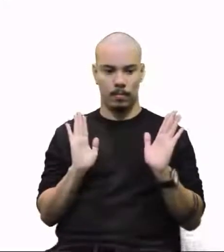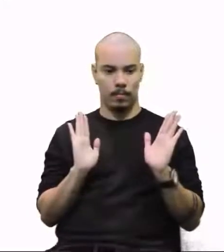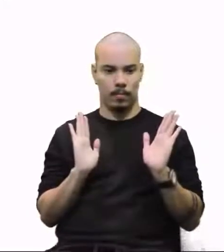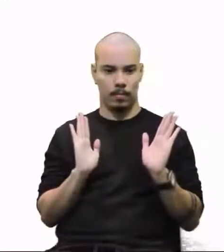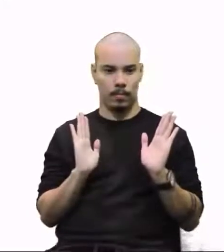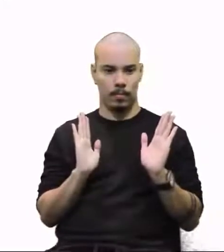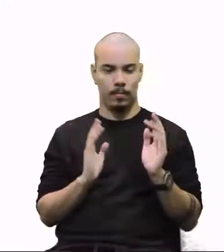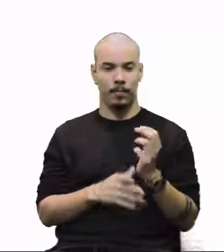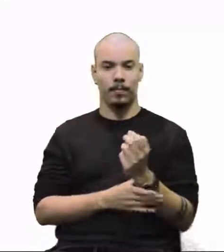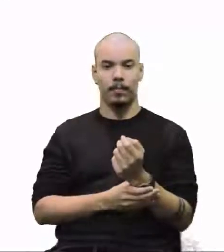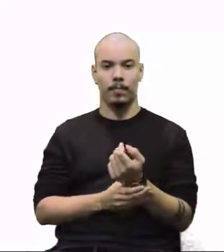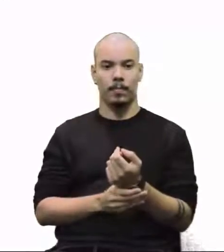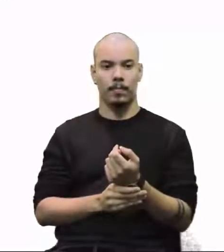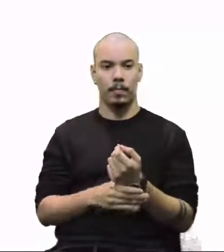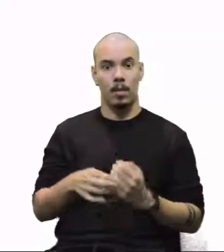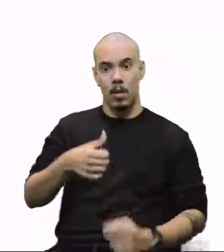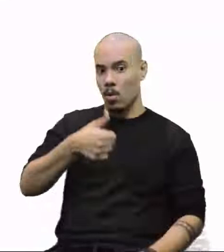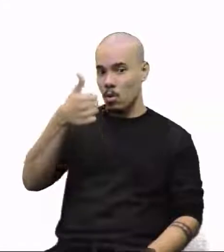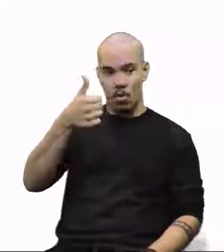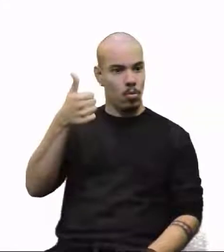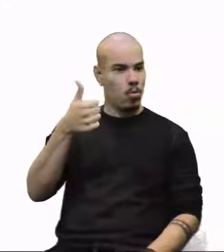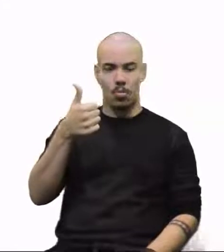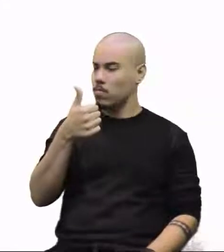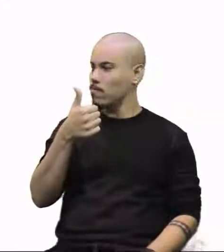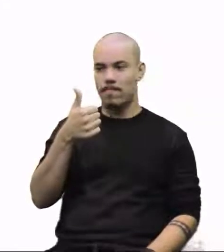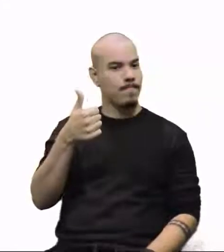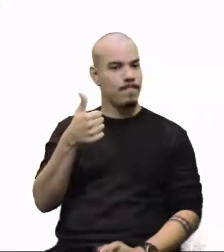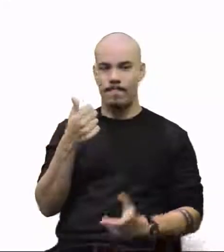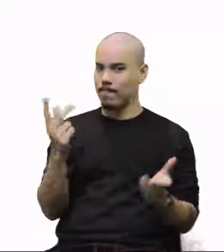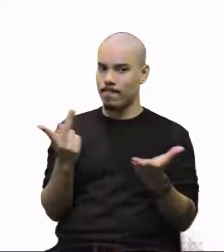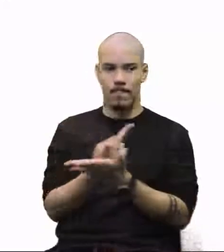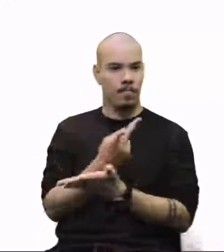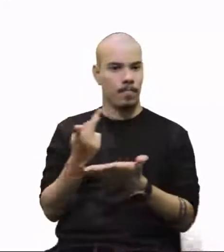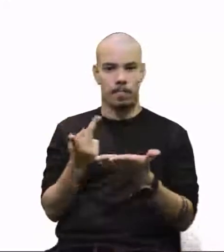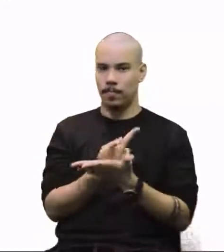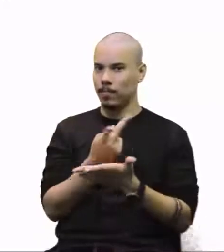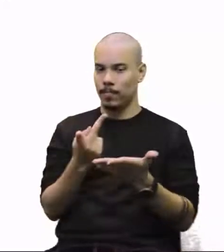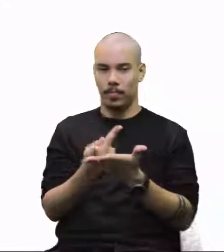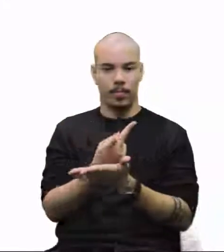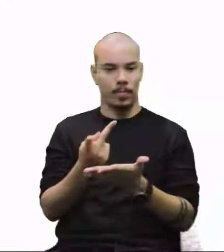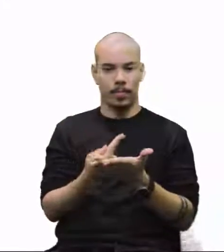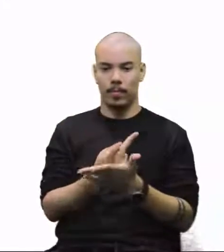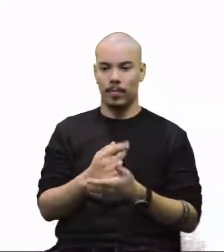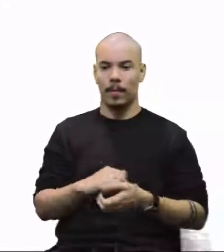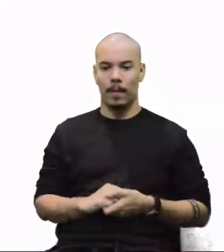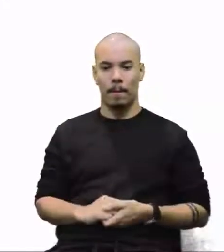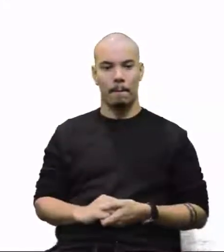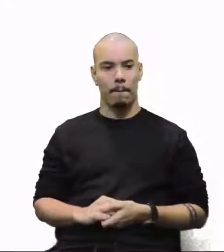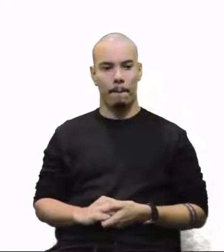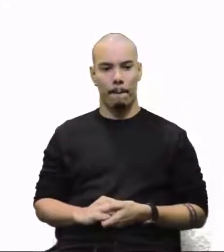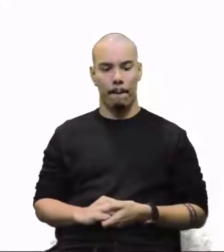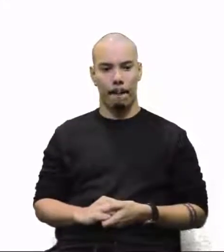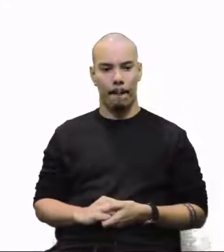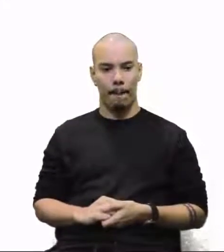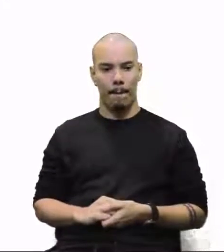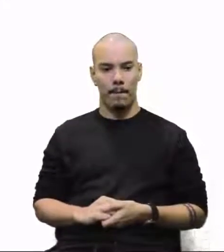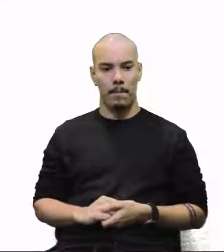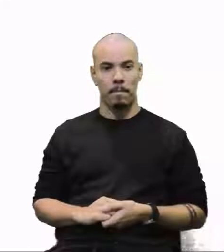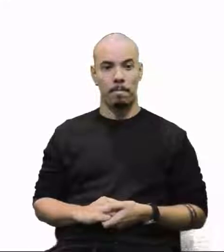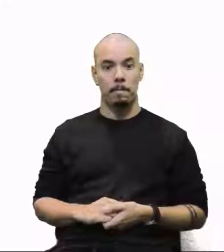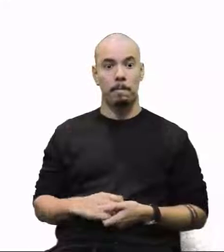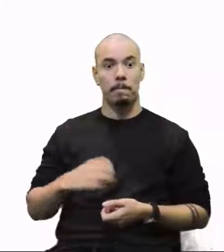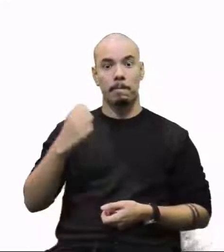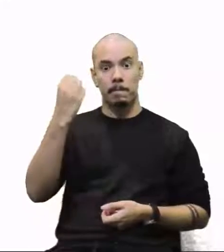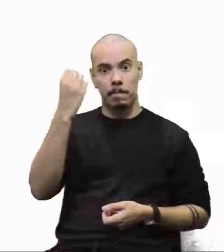não sofre a ação da força. Então esse sempre aqui, ele deixa essa questão como errada. Agora, se ele fala... em